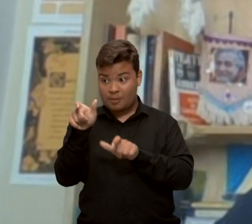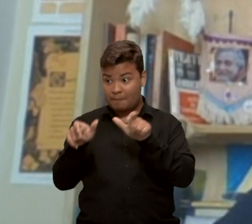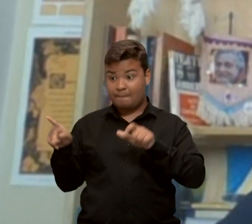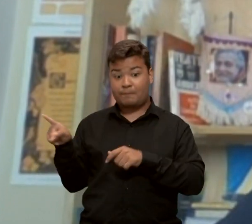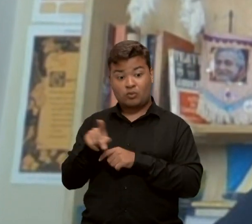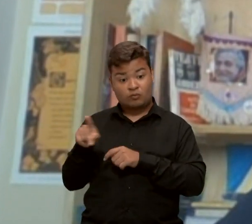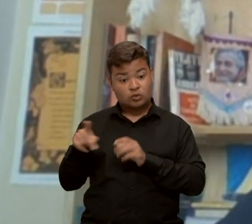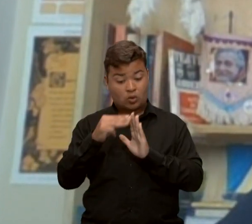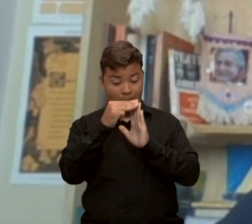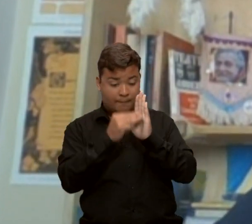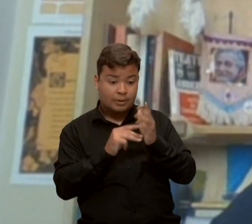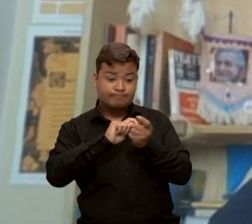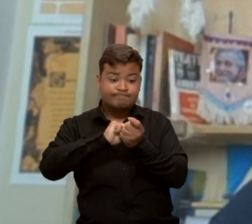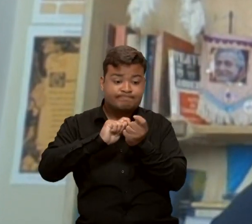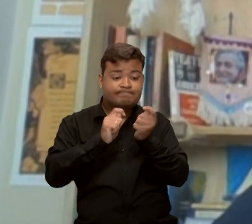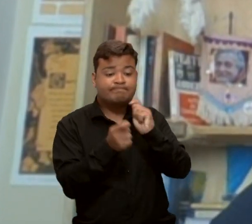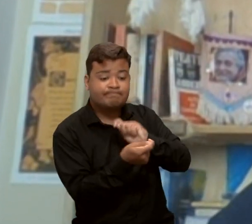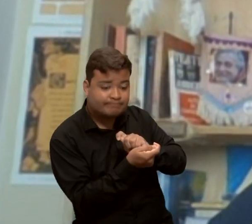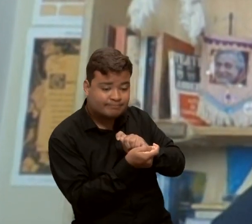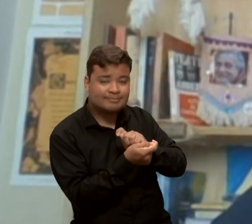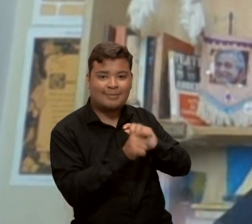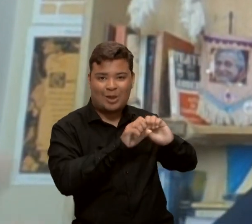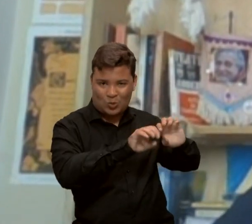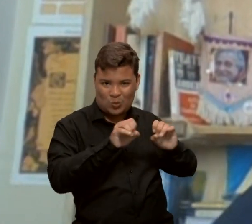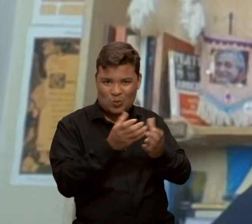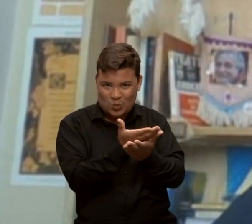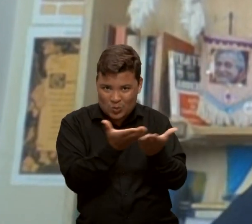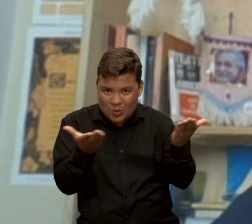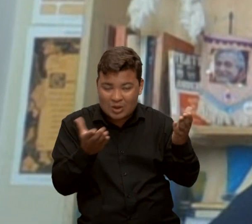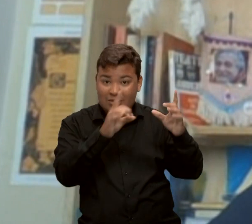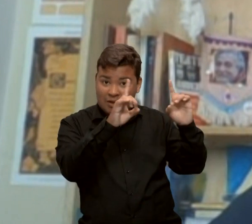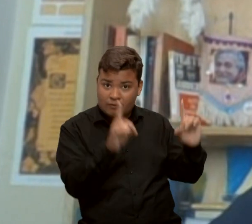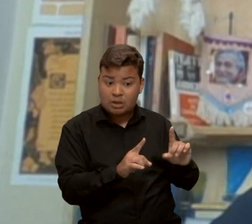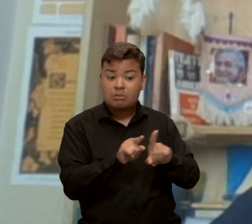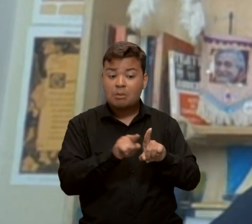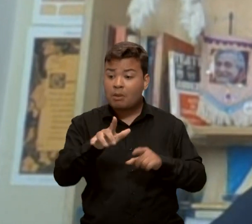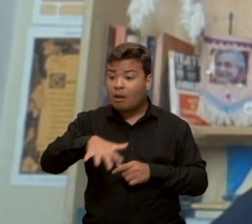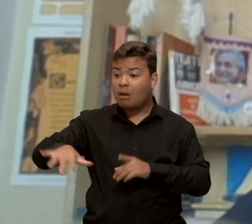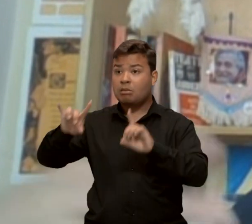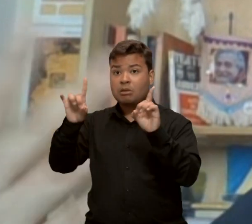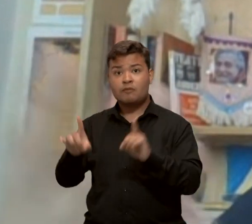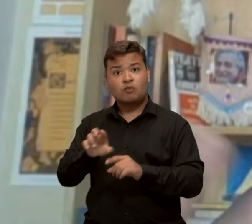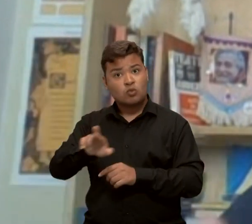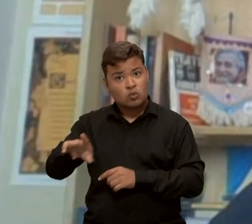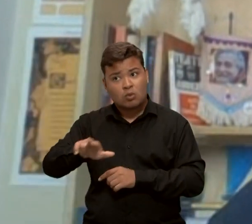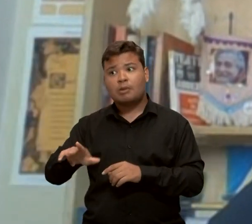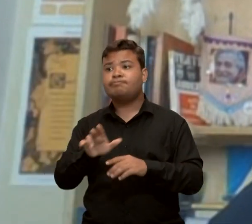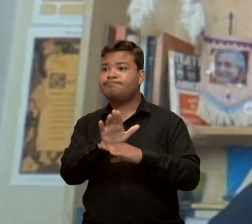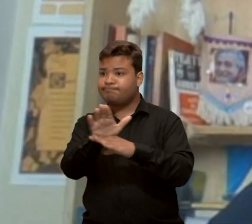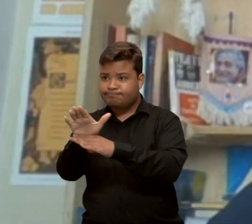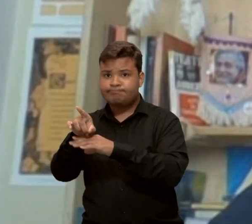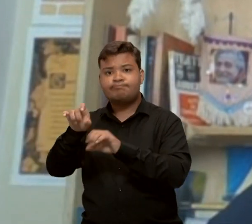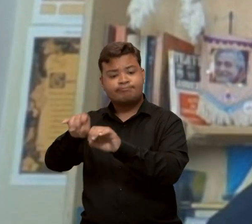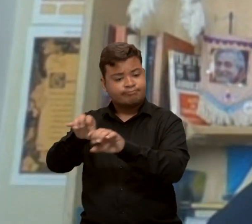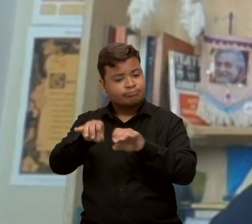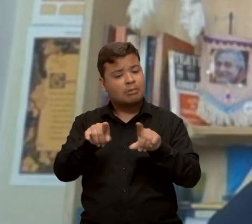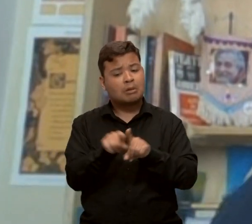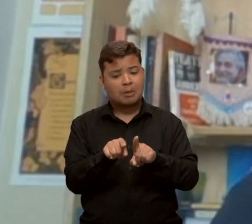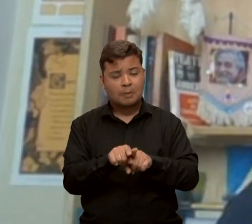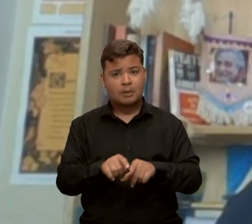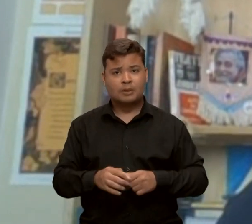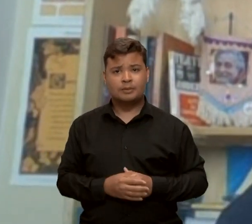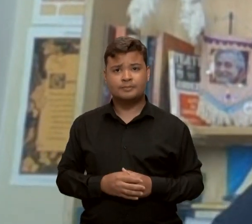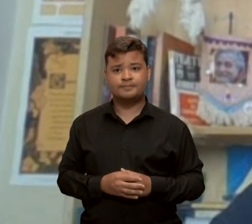essas pessoas com deficiência e também vai alcançar aquelas sem deficiência, porque os métodos, eles